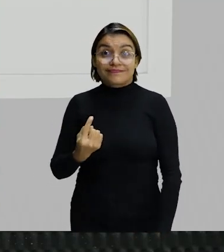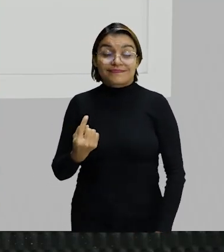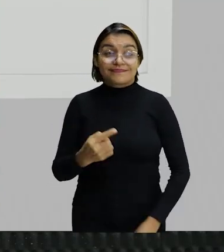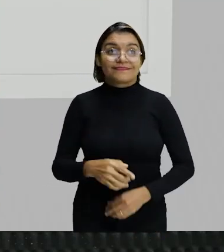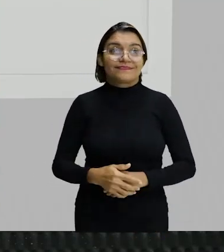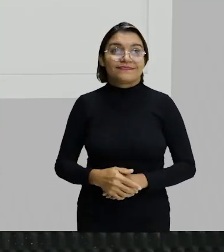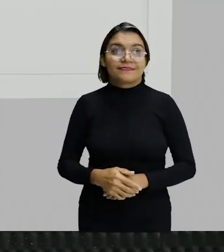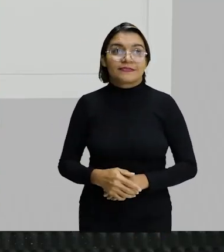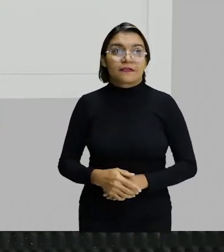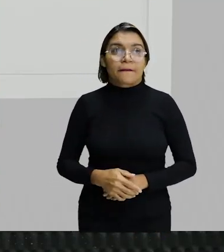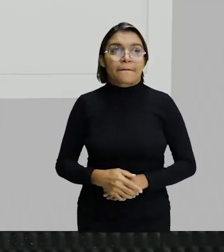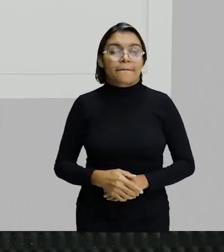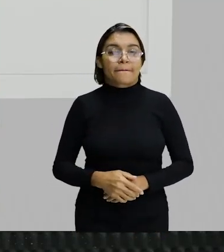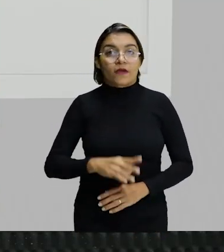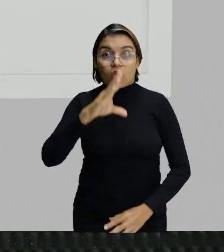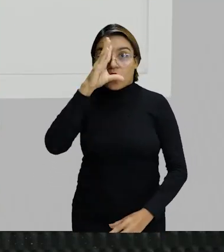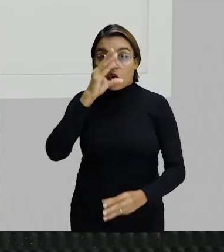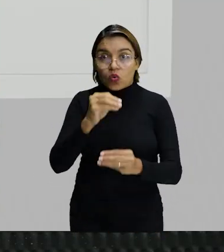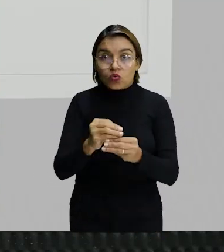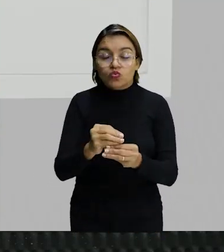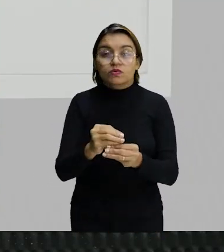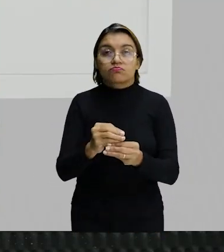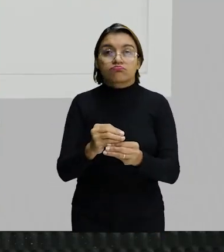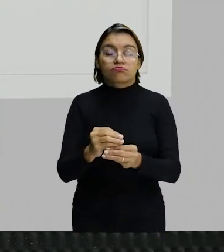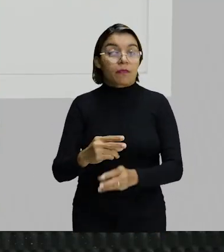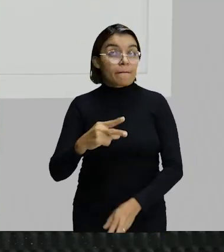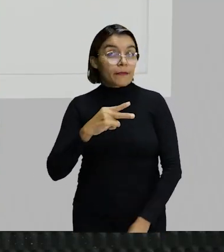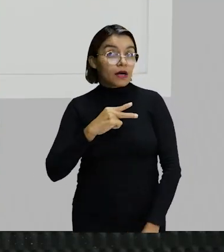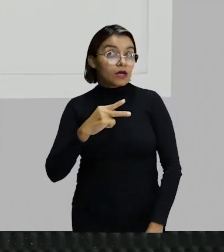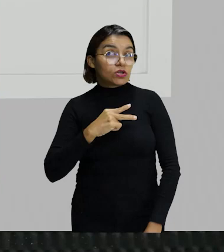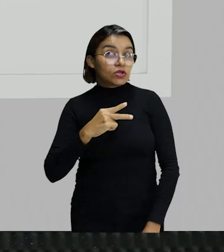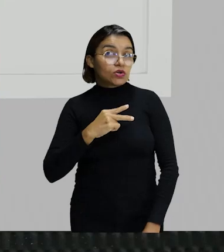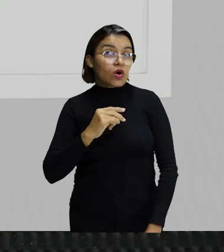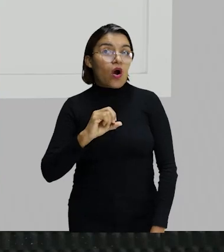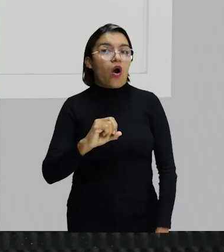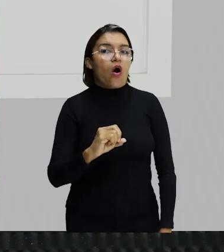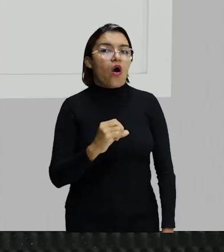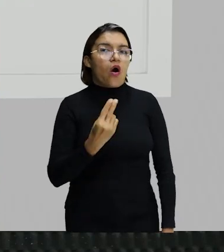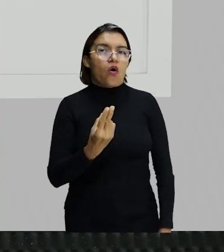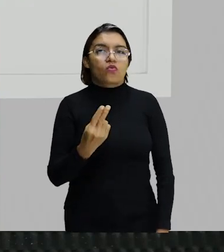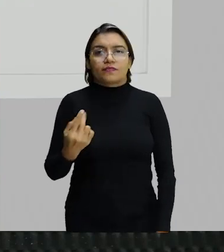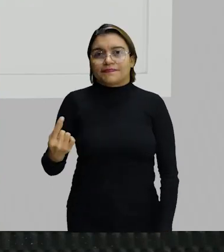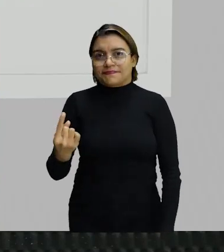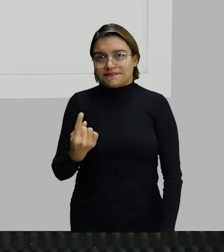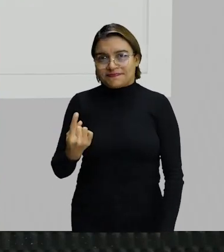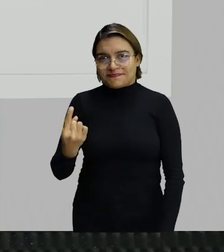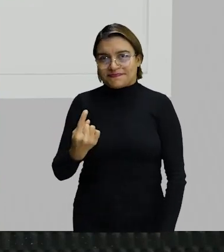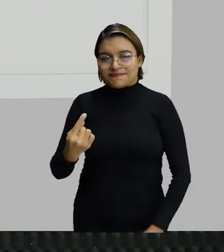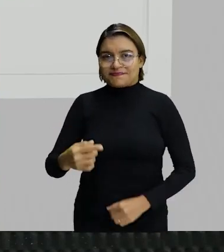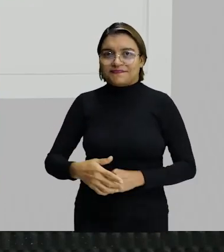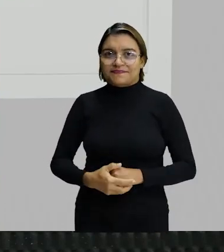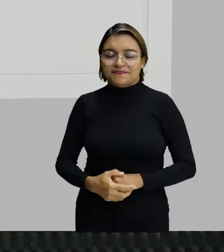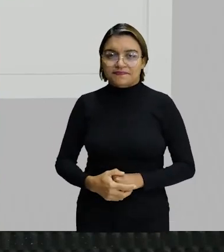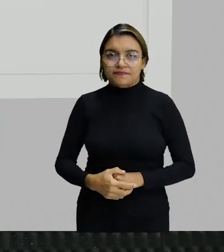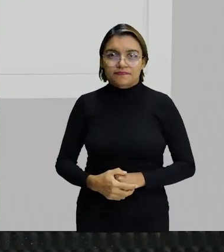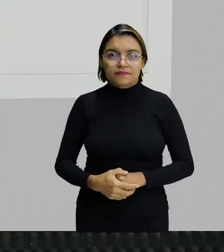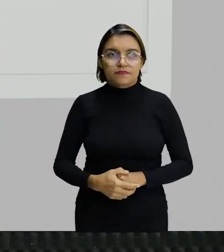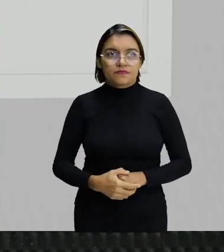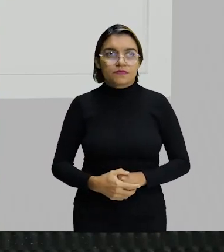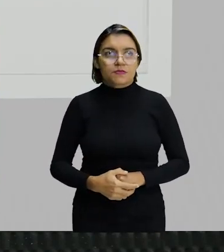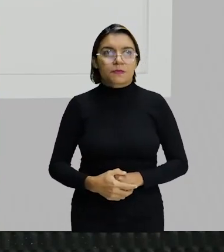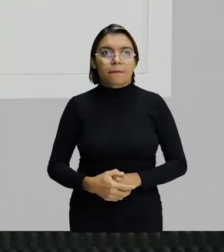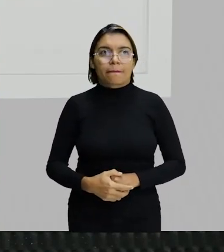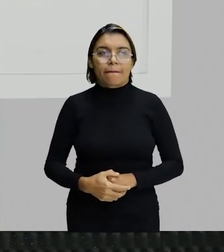Certo? Conclusão particular ou singular. Então perceba de uma forma até